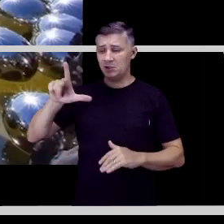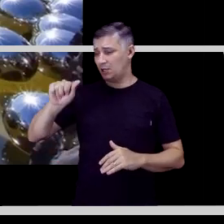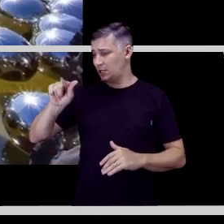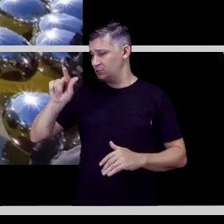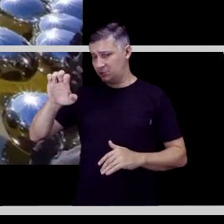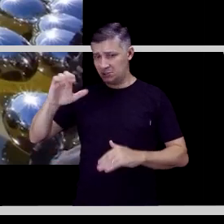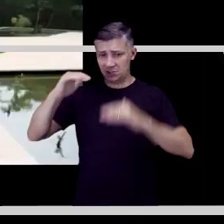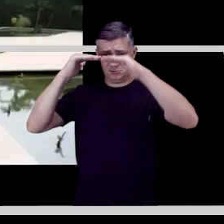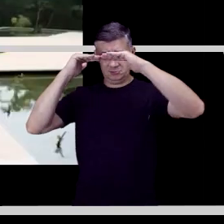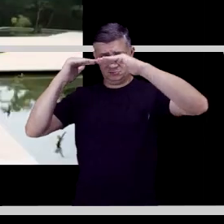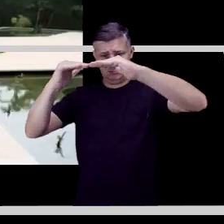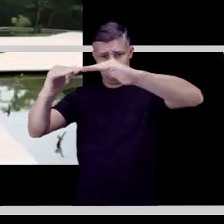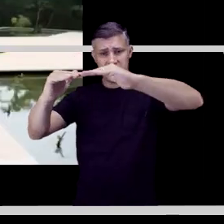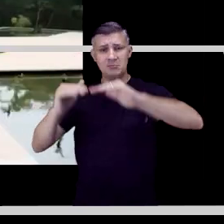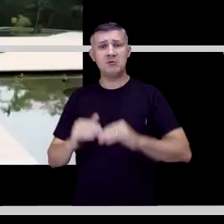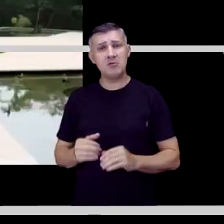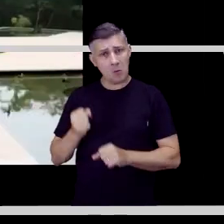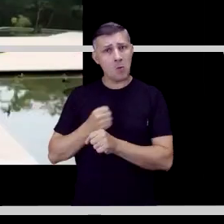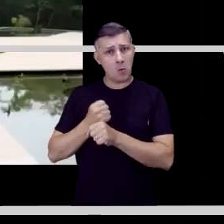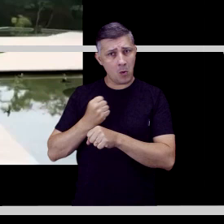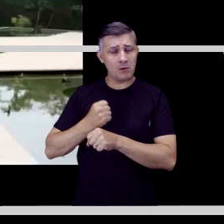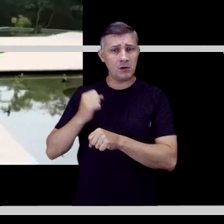laje nervurada de concreto,